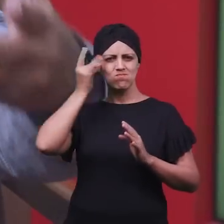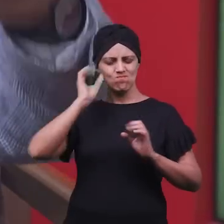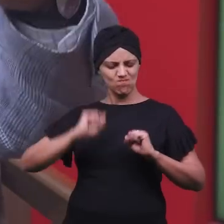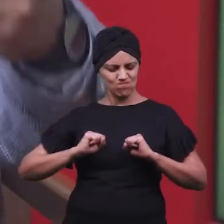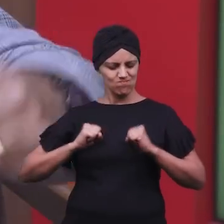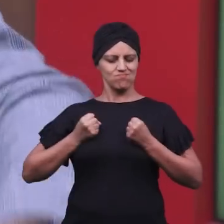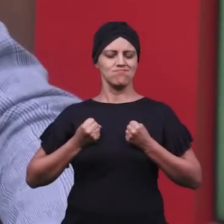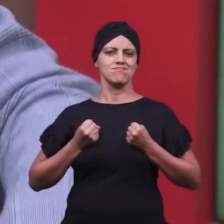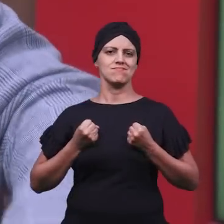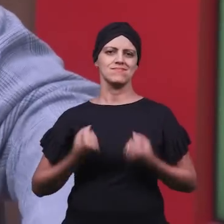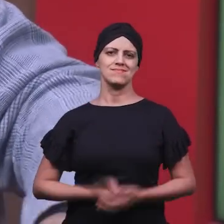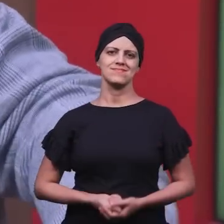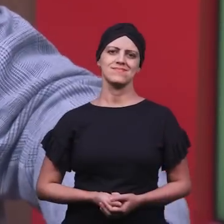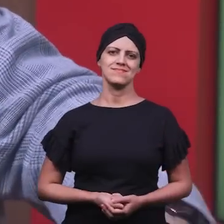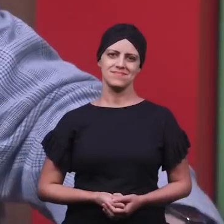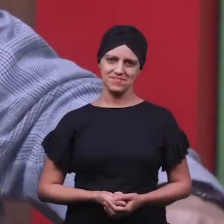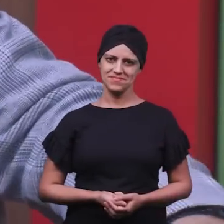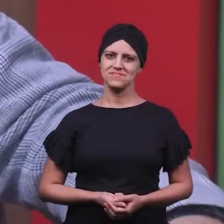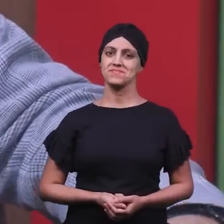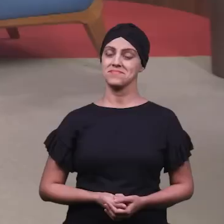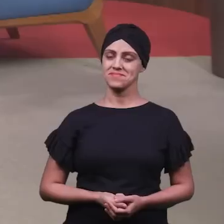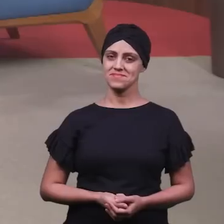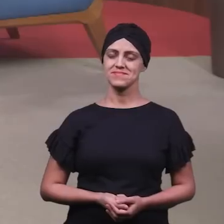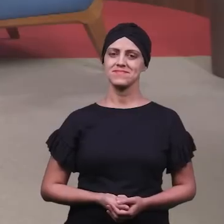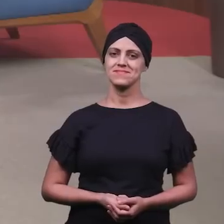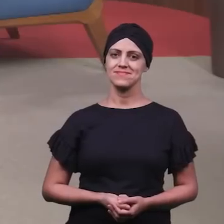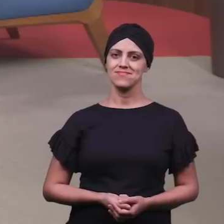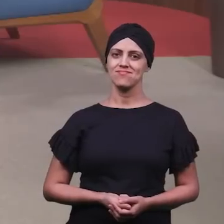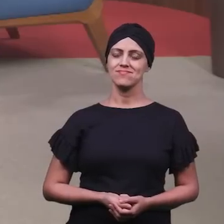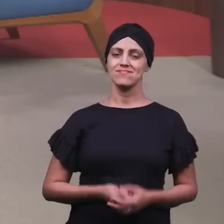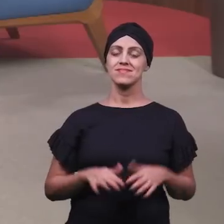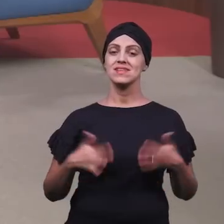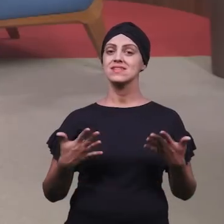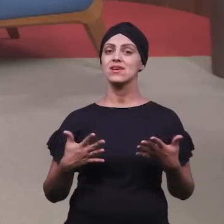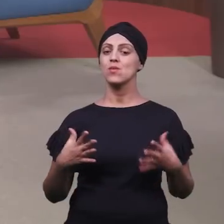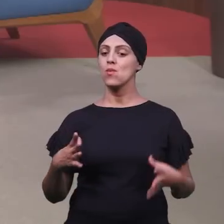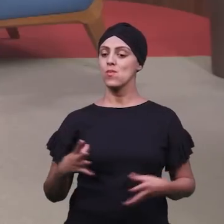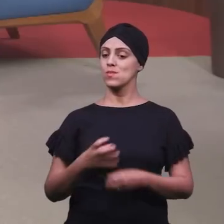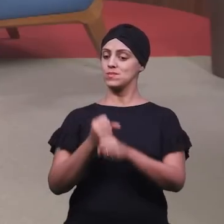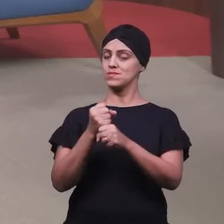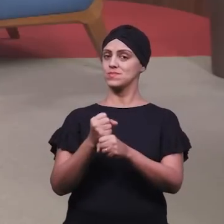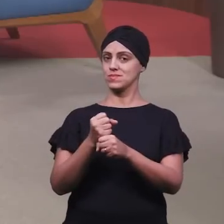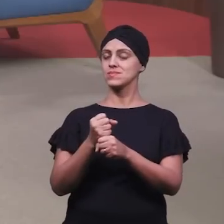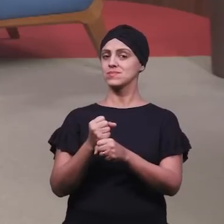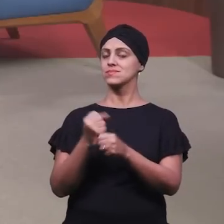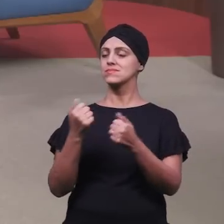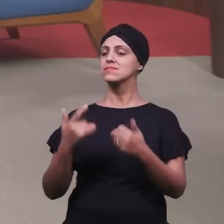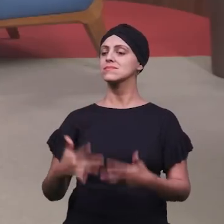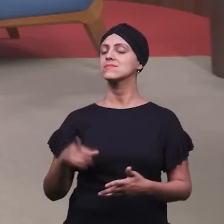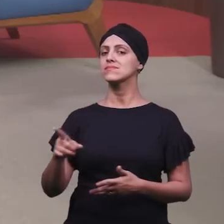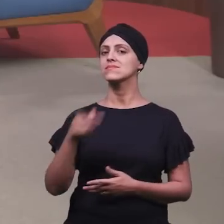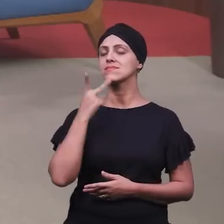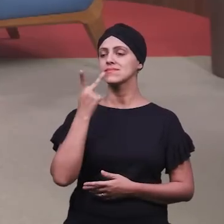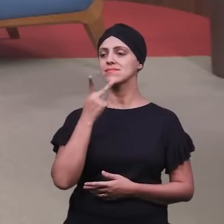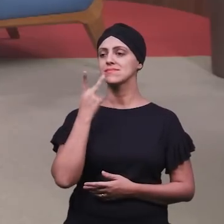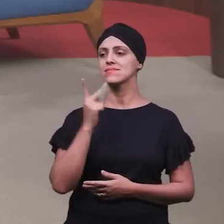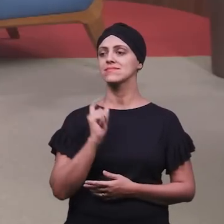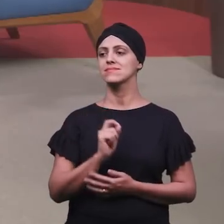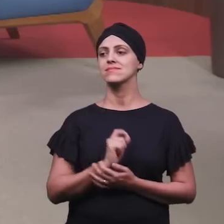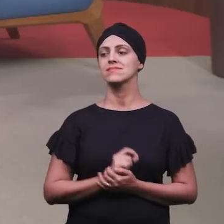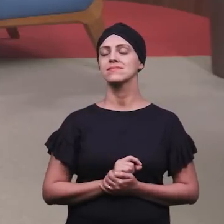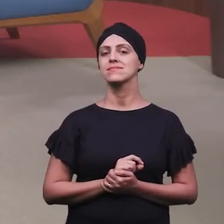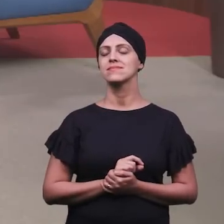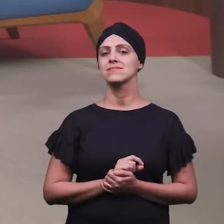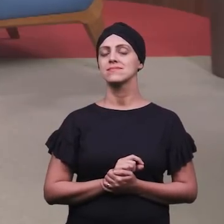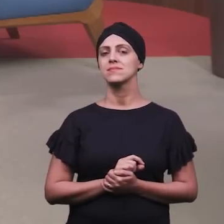tudo isso é saúde espiritual para ela. Glória a Jesus. Então, só fechando aqui, Daniel,